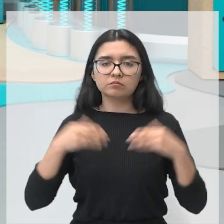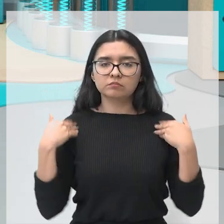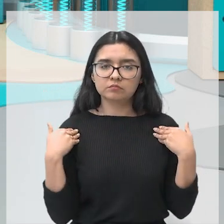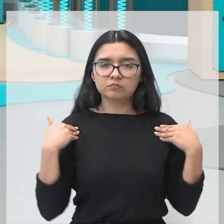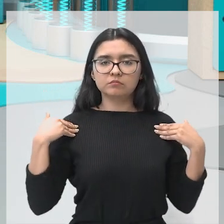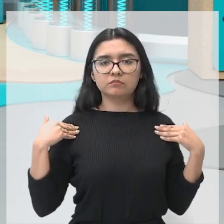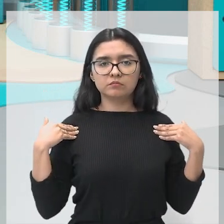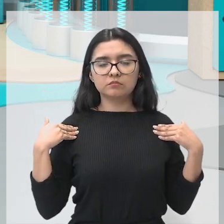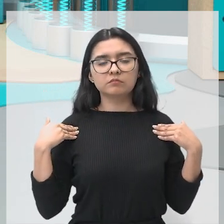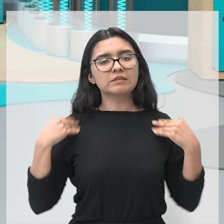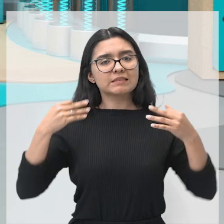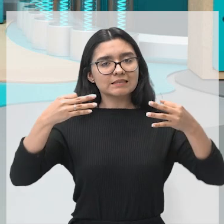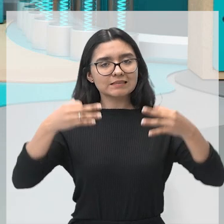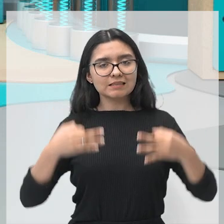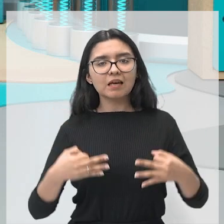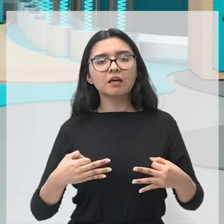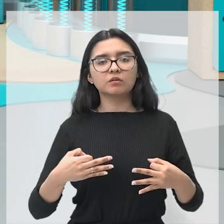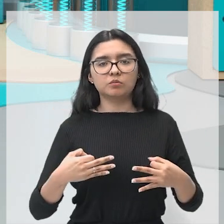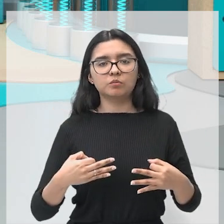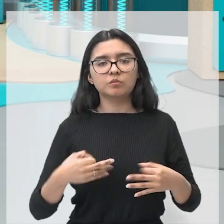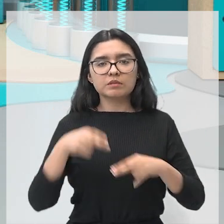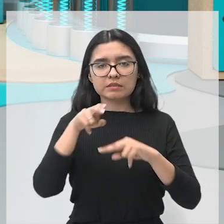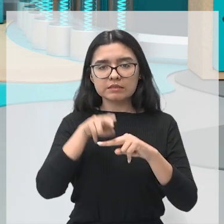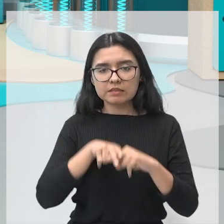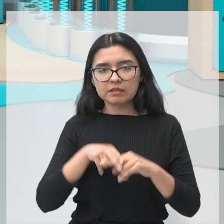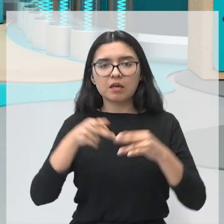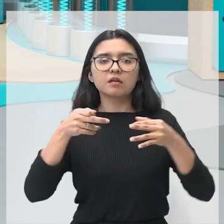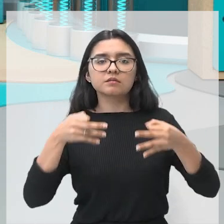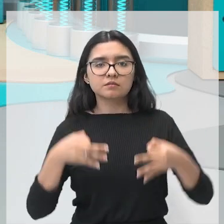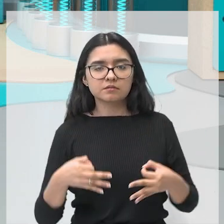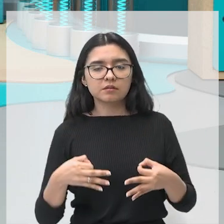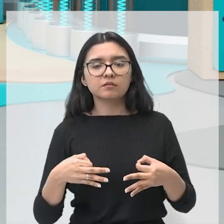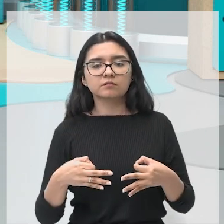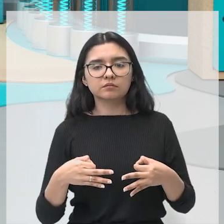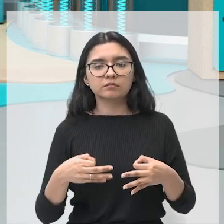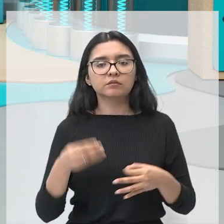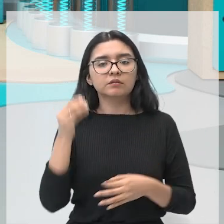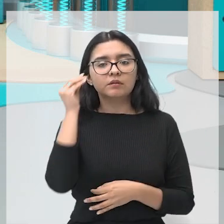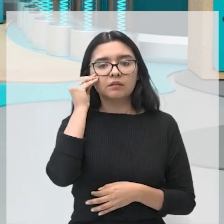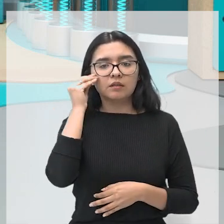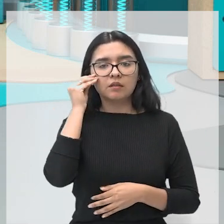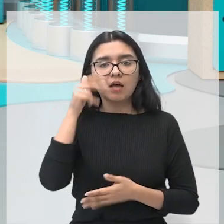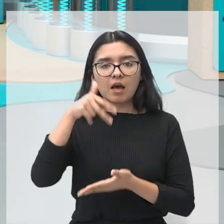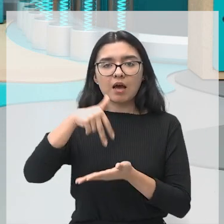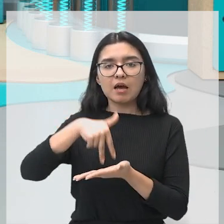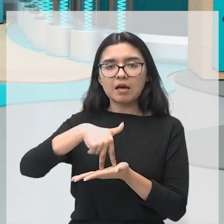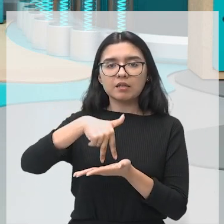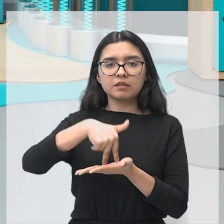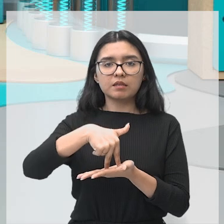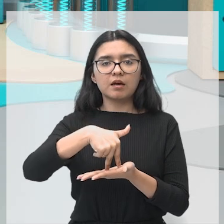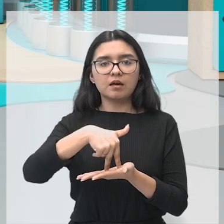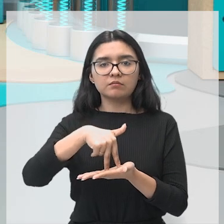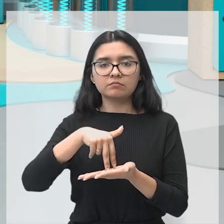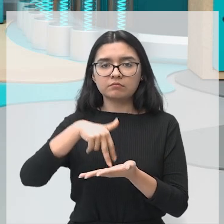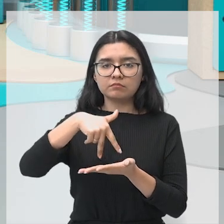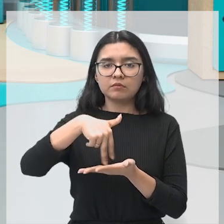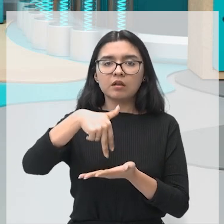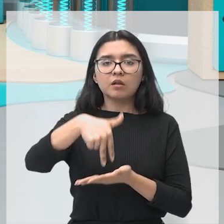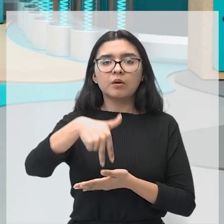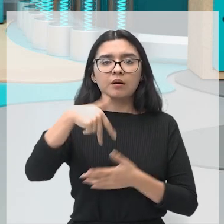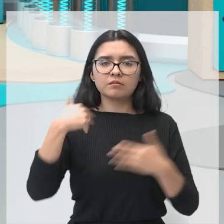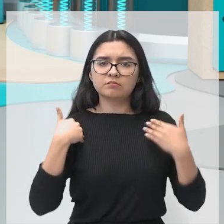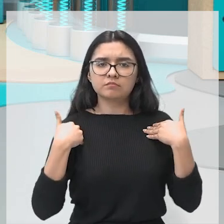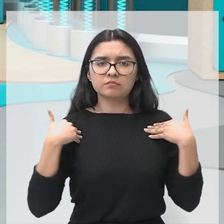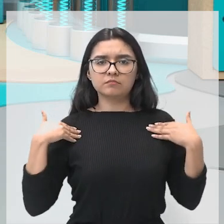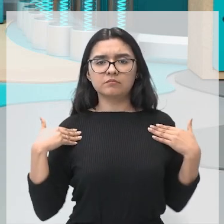minha postura. Tentar ajeitar, sentar na cadeira de forma correta, tentar andar na postura mais ereta possível,